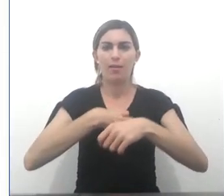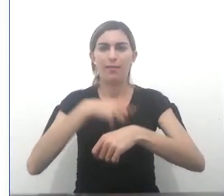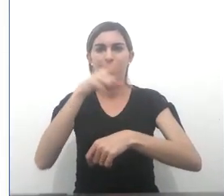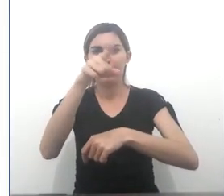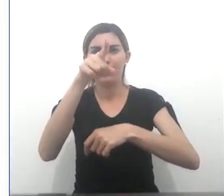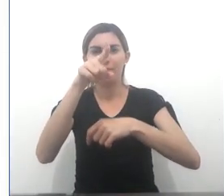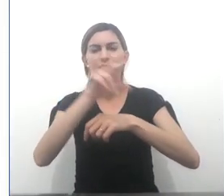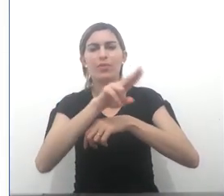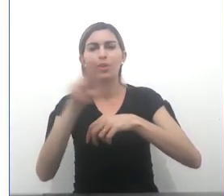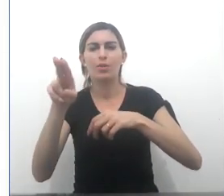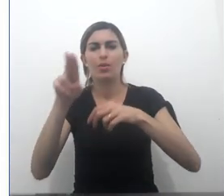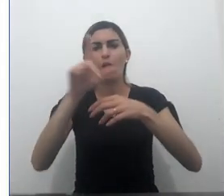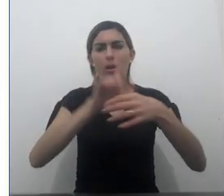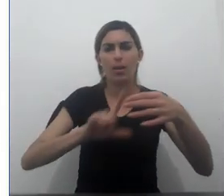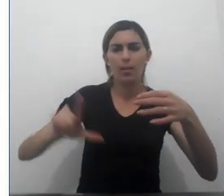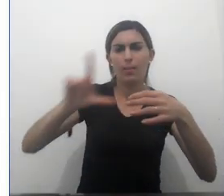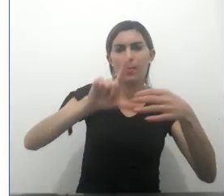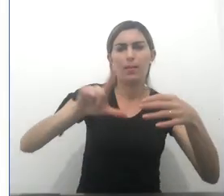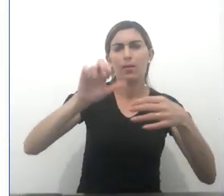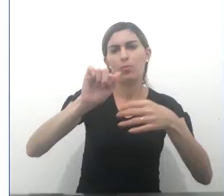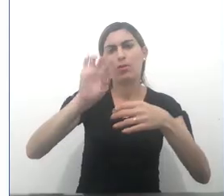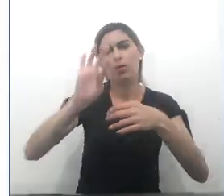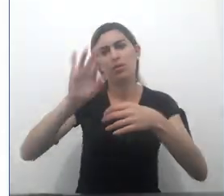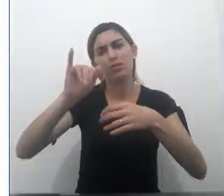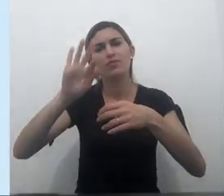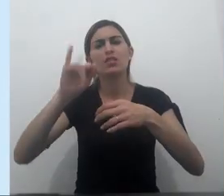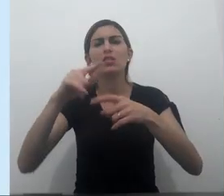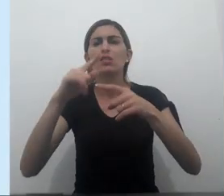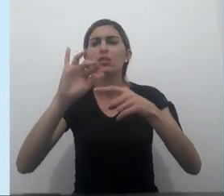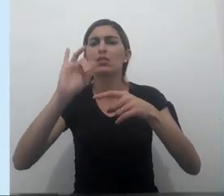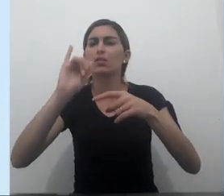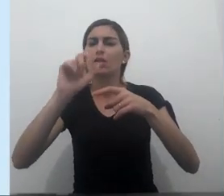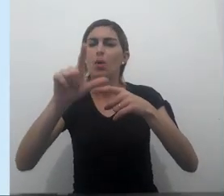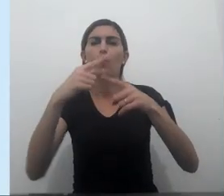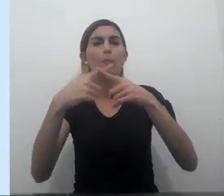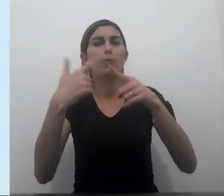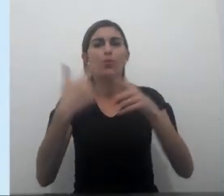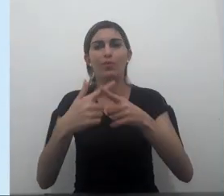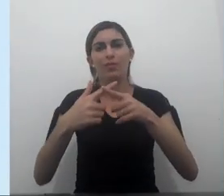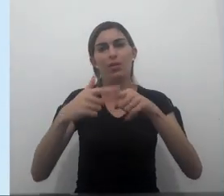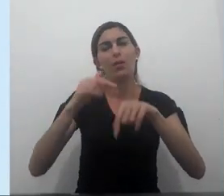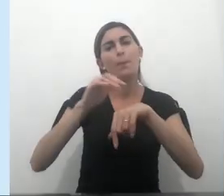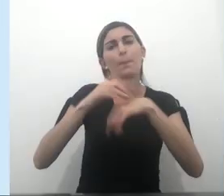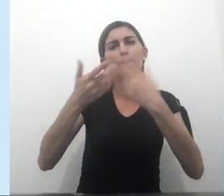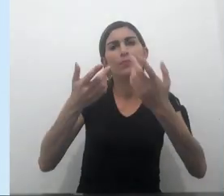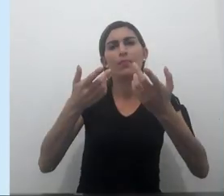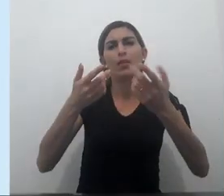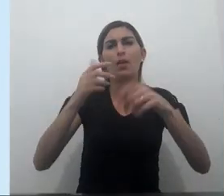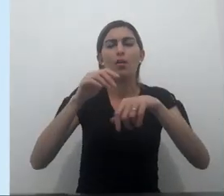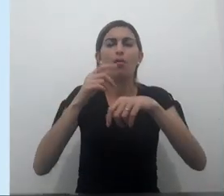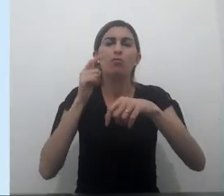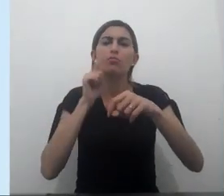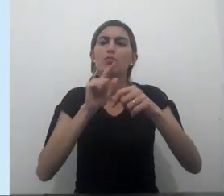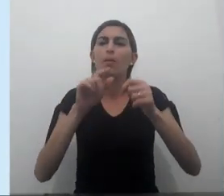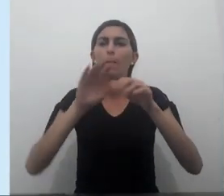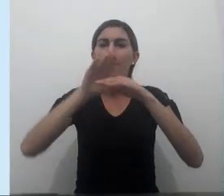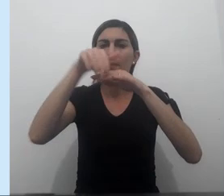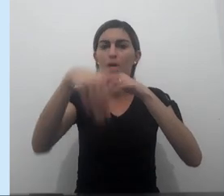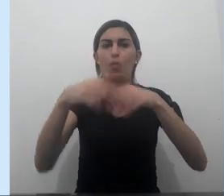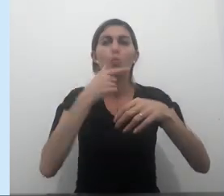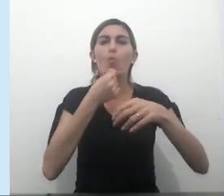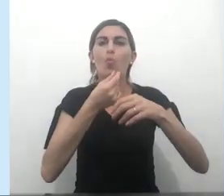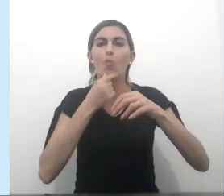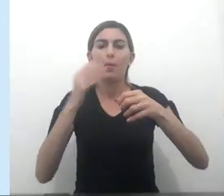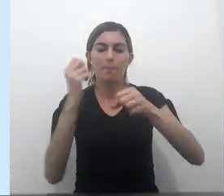Bahia. É o chamado de lago artificial. Gente, olha para mim. Por que lago artificial? Tá? Porque vão se criar